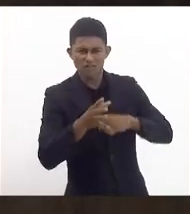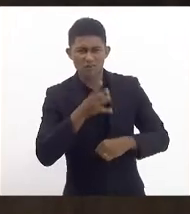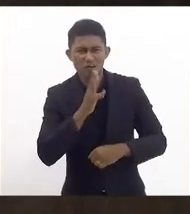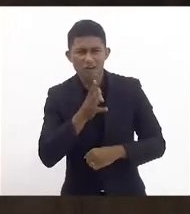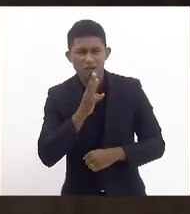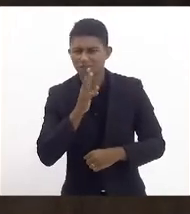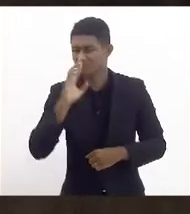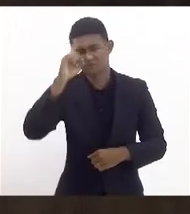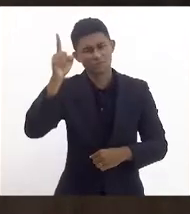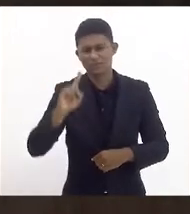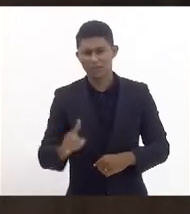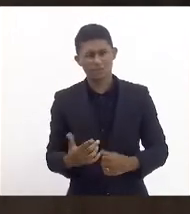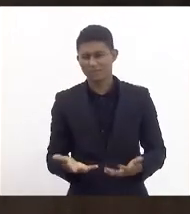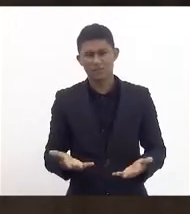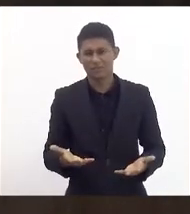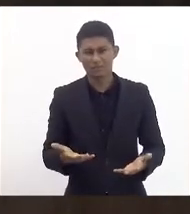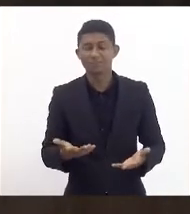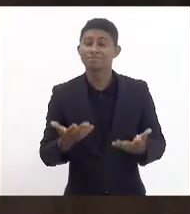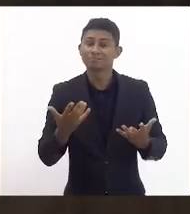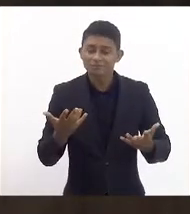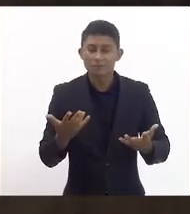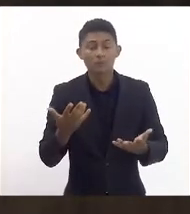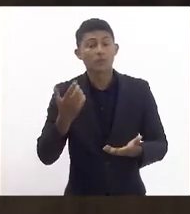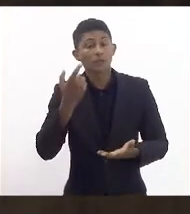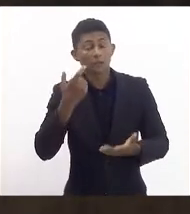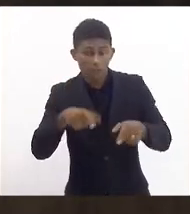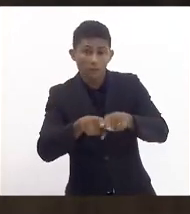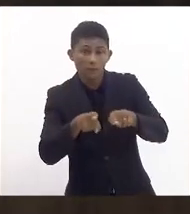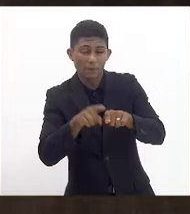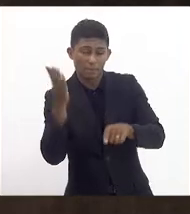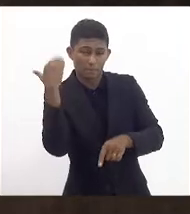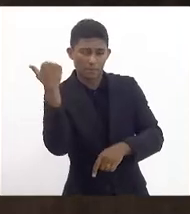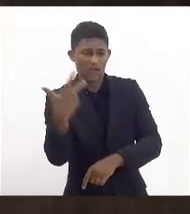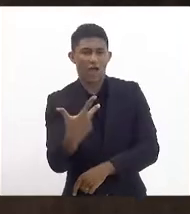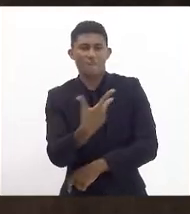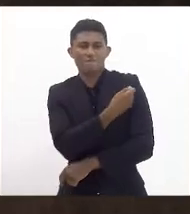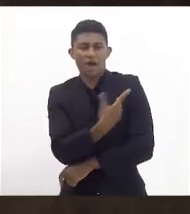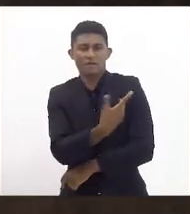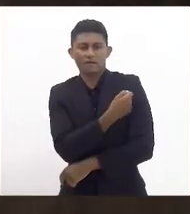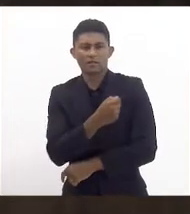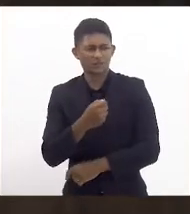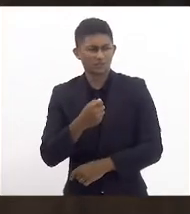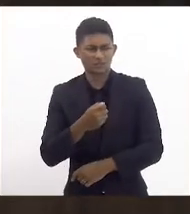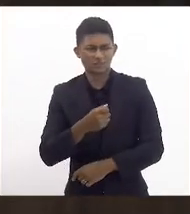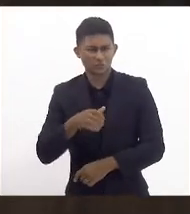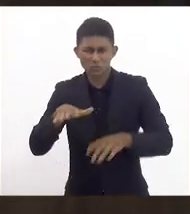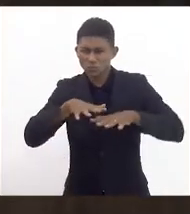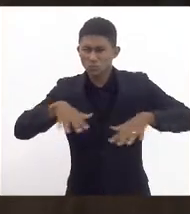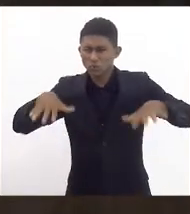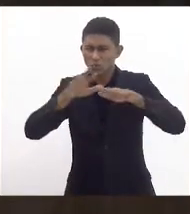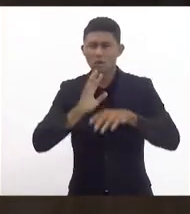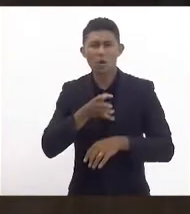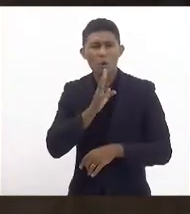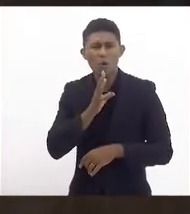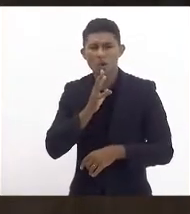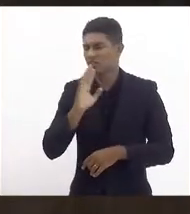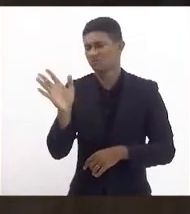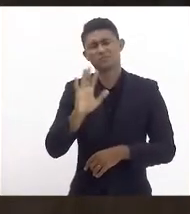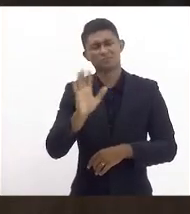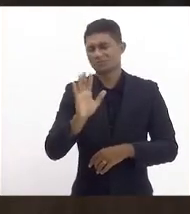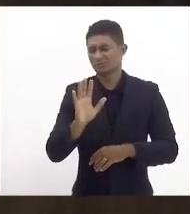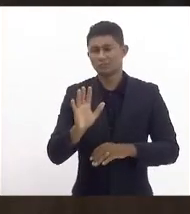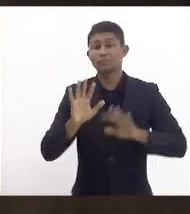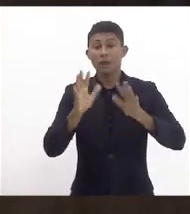de vacinação, para que a eficácia dessa vacinação pudesse fazer com que todos nós